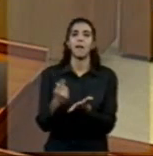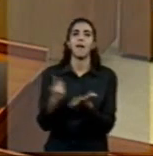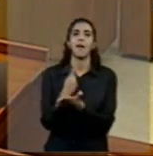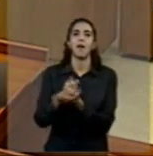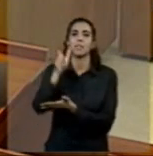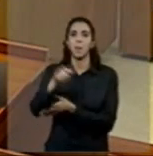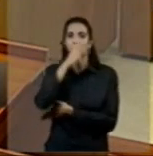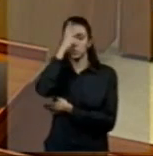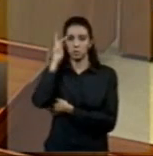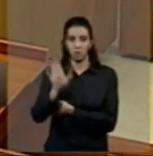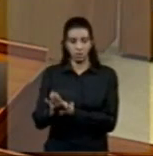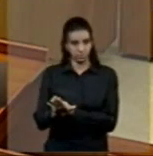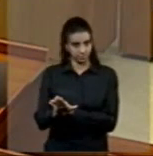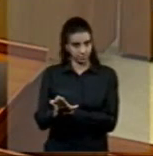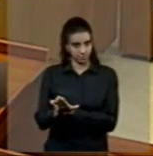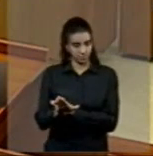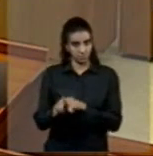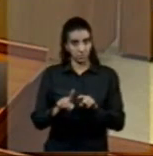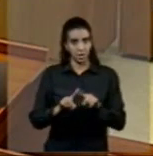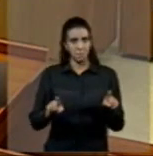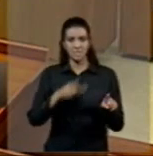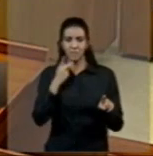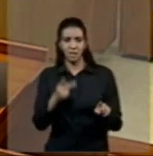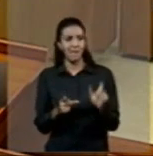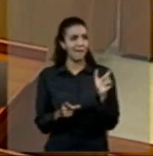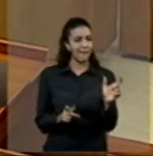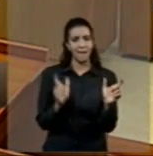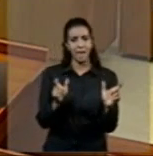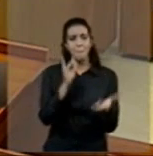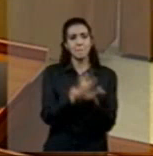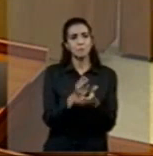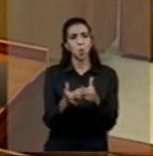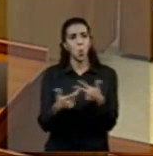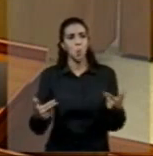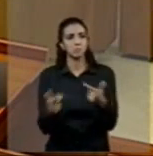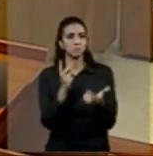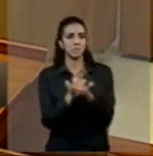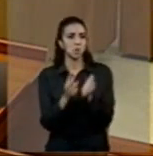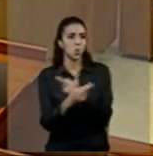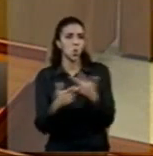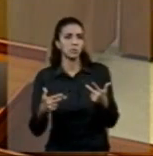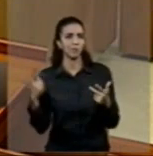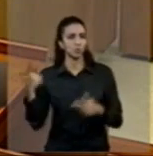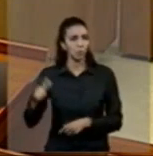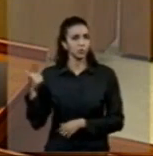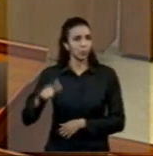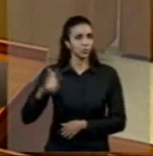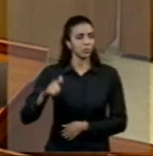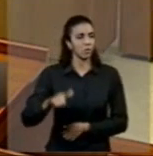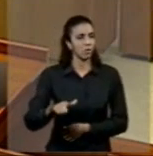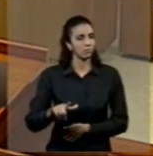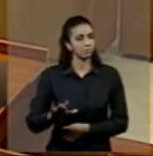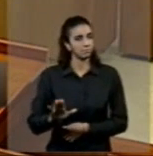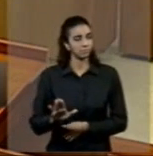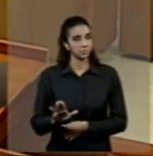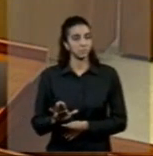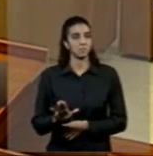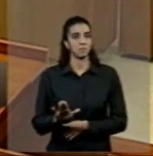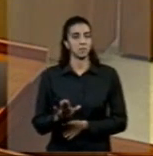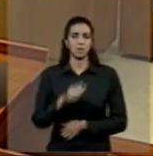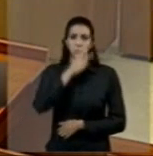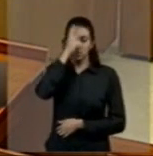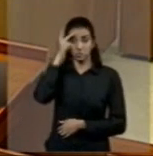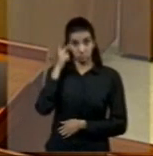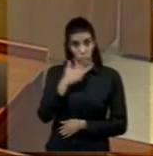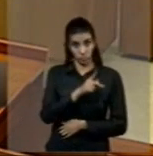Foi se repetindo que uma coisa é a mesma coisa que a outra. Isso foi passando, se repetindo, mesmo dizendo que,